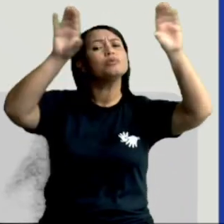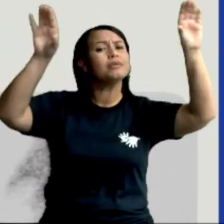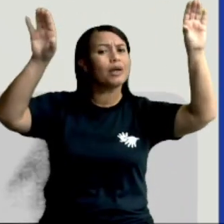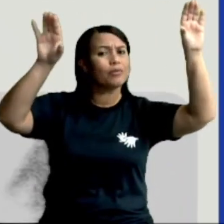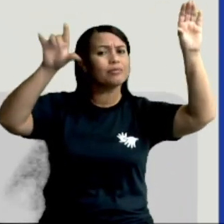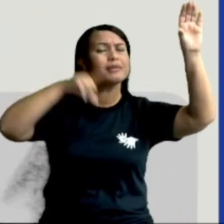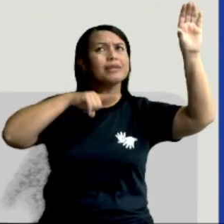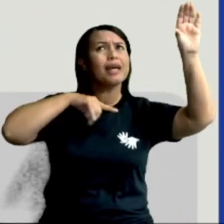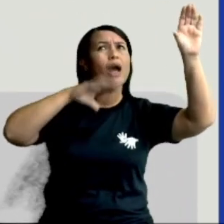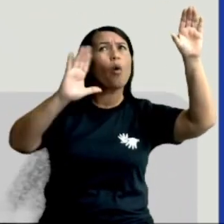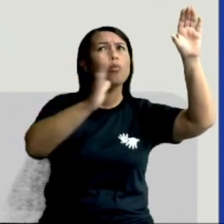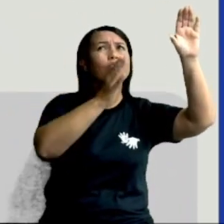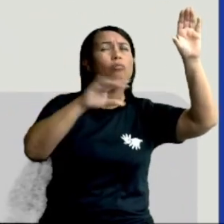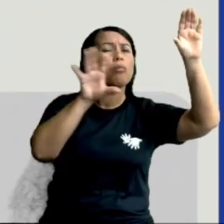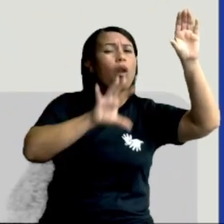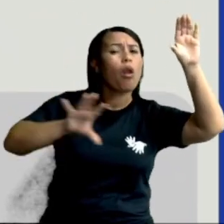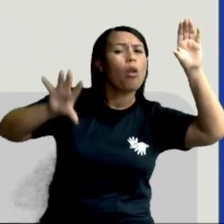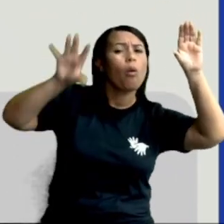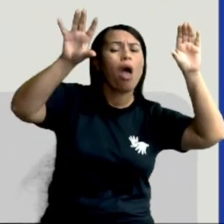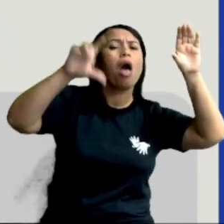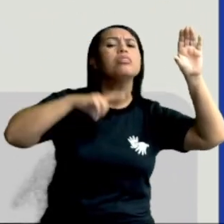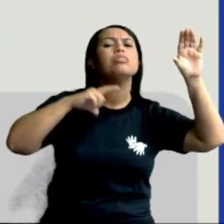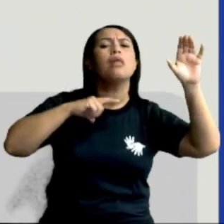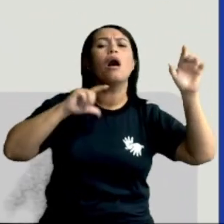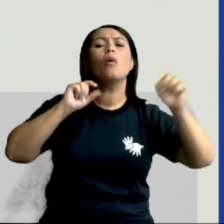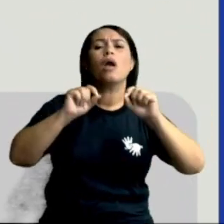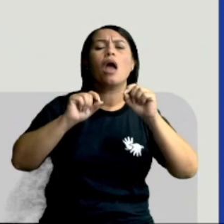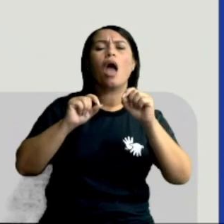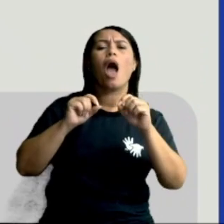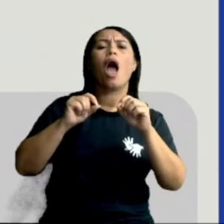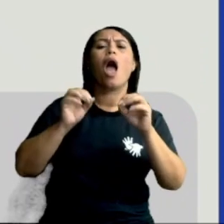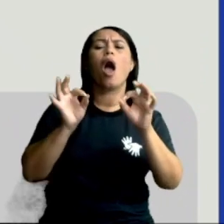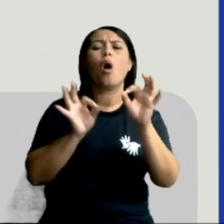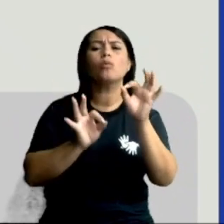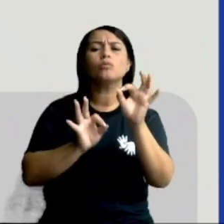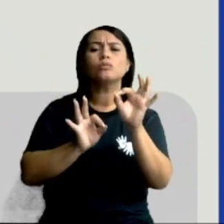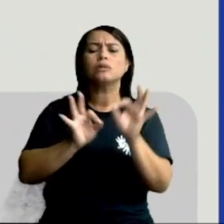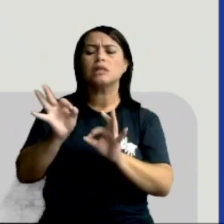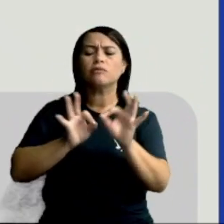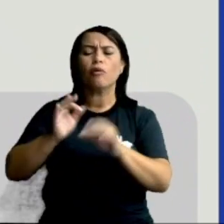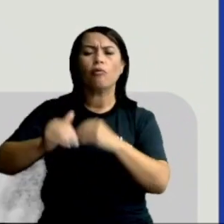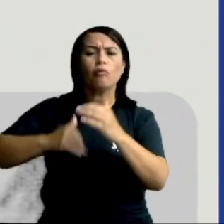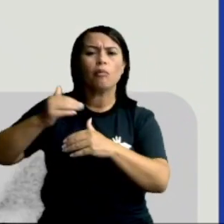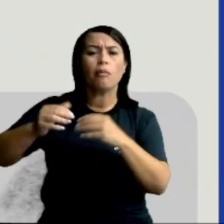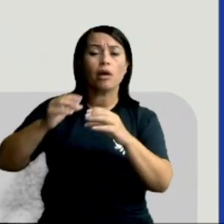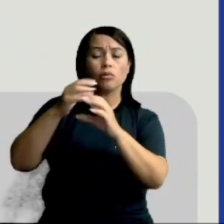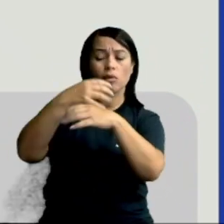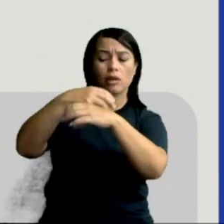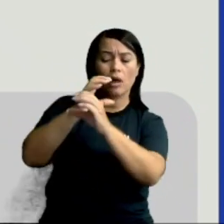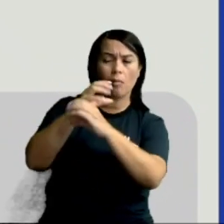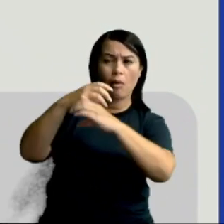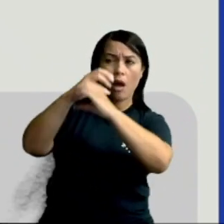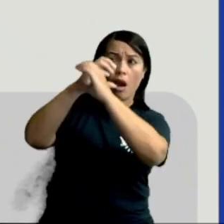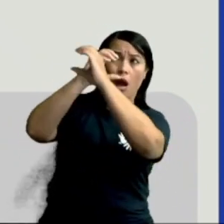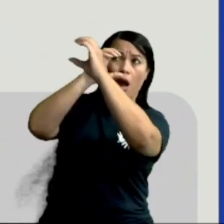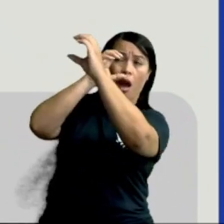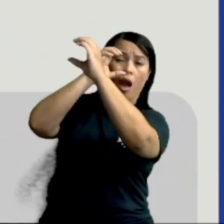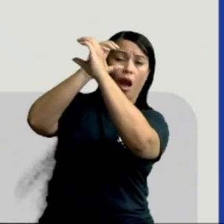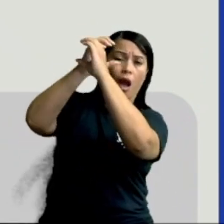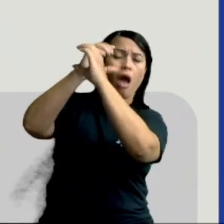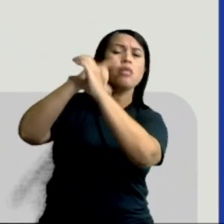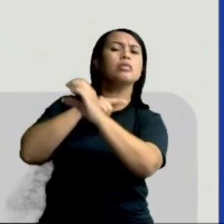do céu. O desenvolvimento de aparelhos de observação astronômico